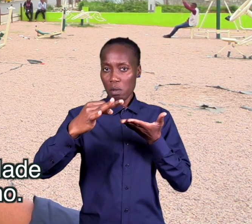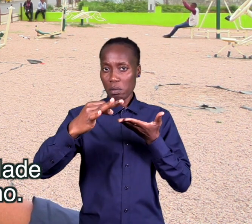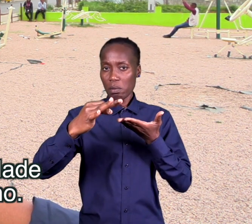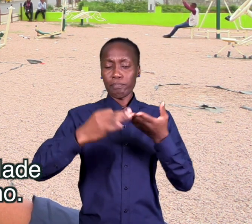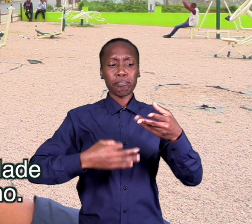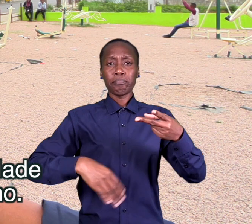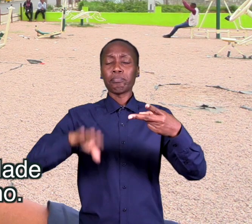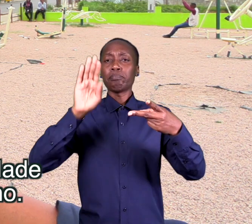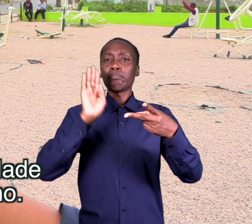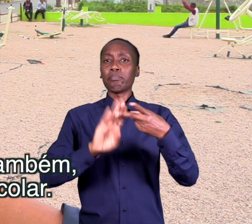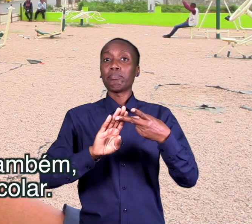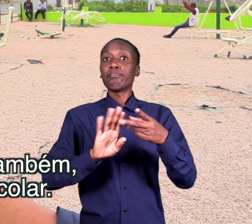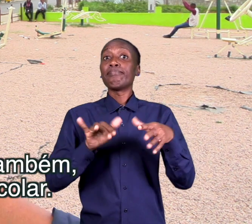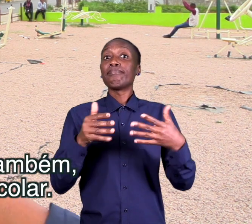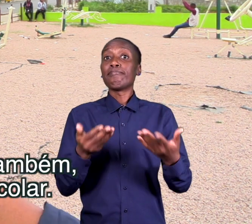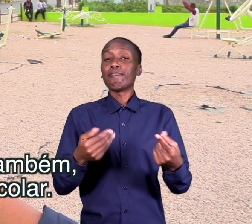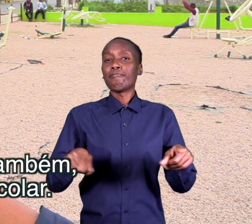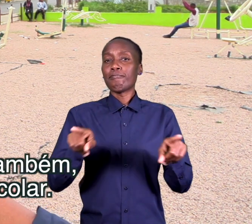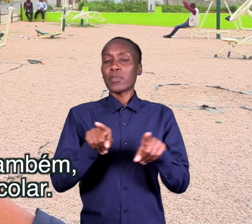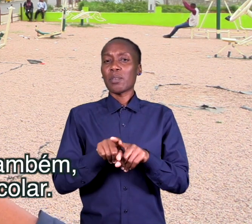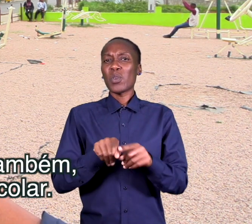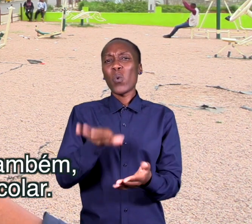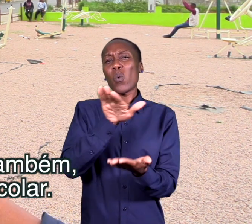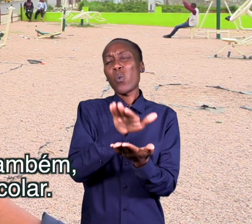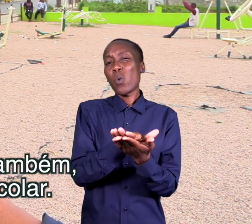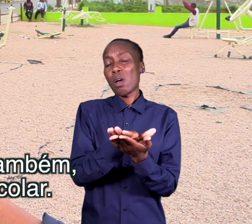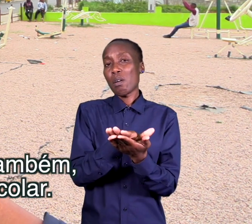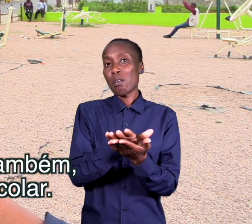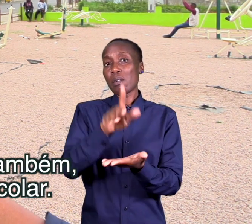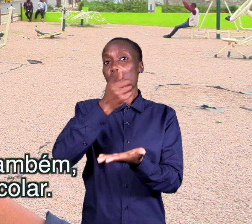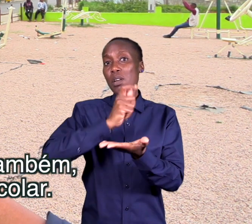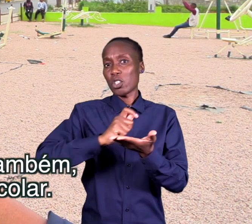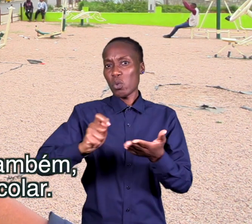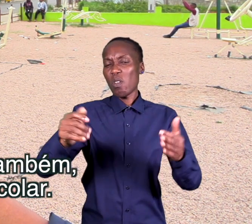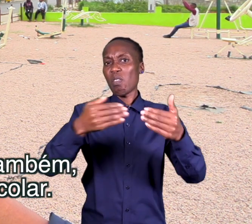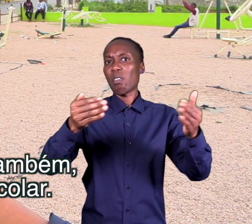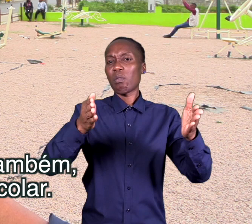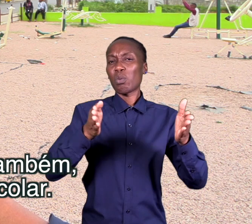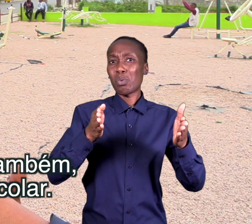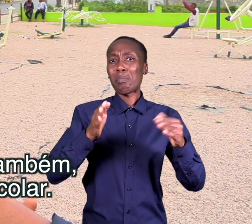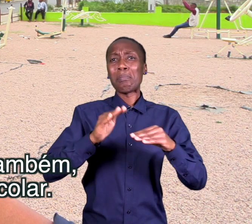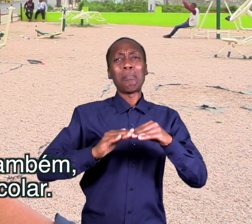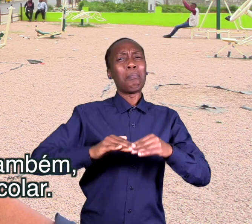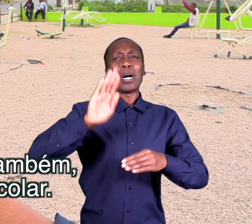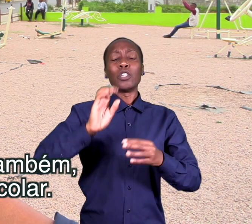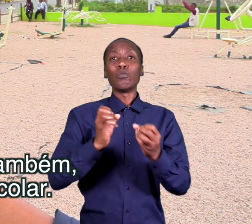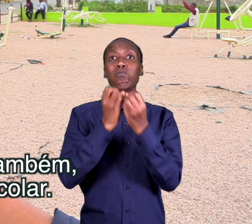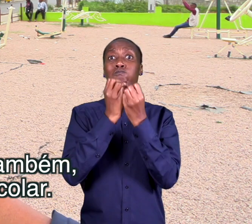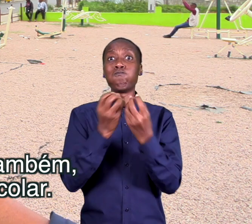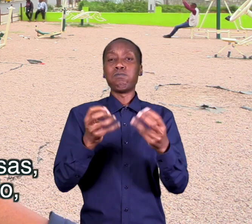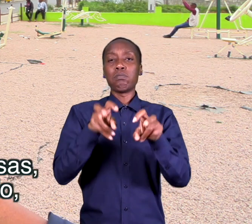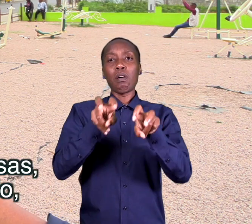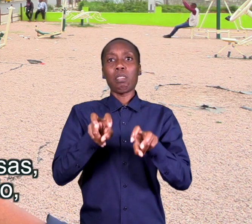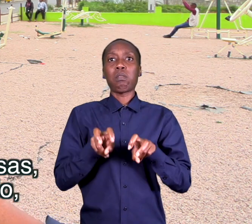de trabalho. A qualidade do material de trabalho, incluindo também o próprio ambiente escolar, não